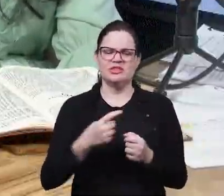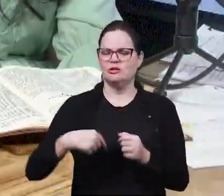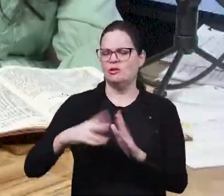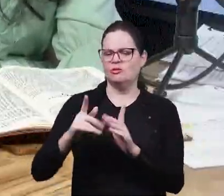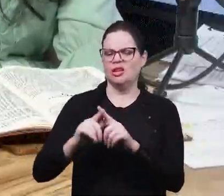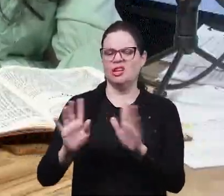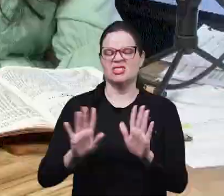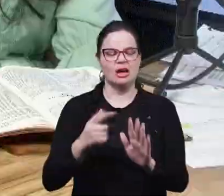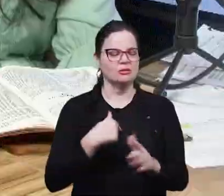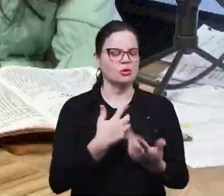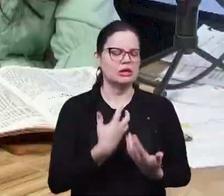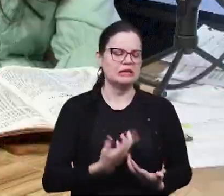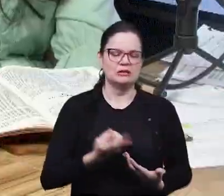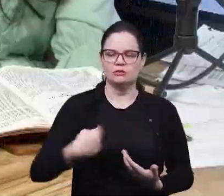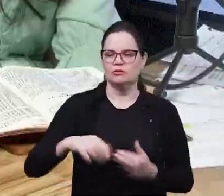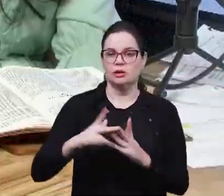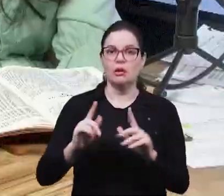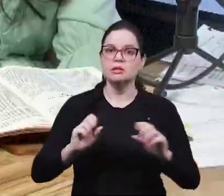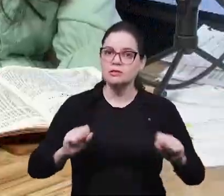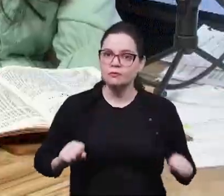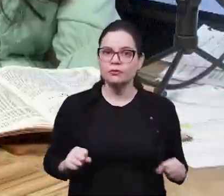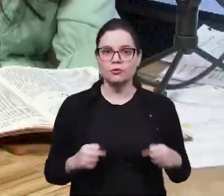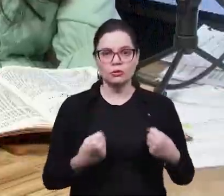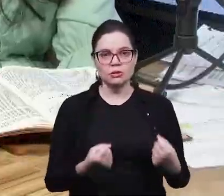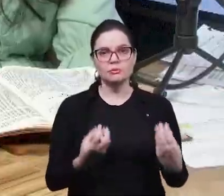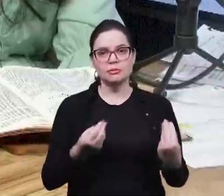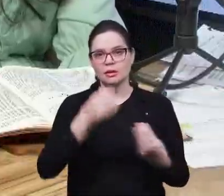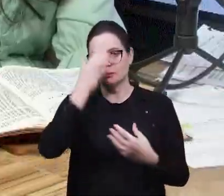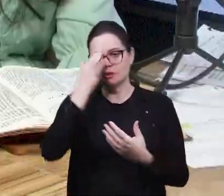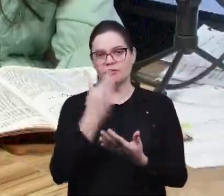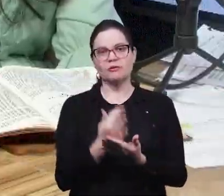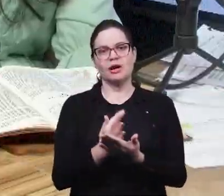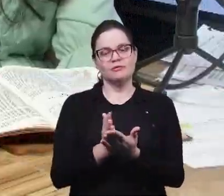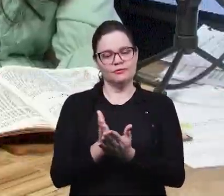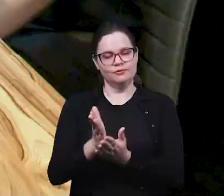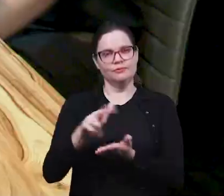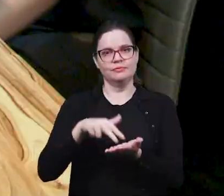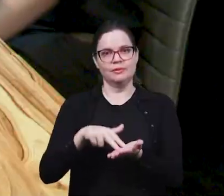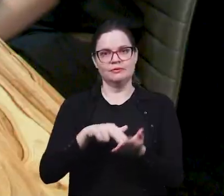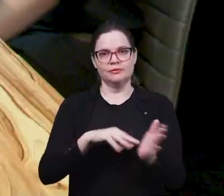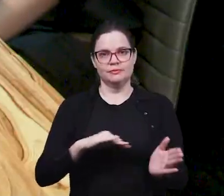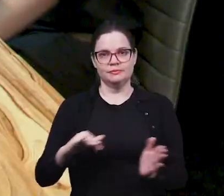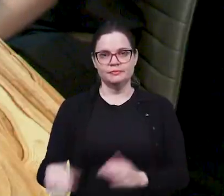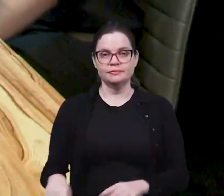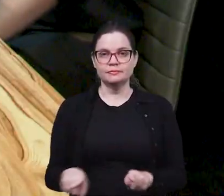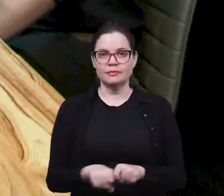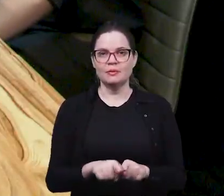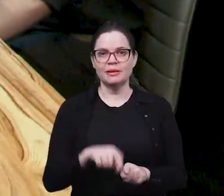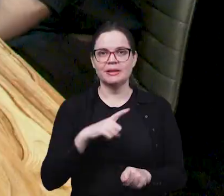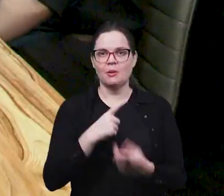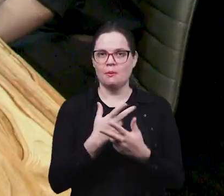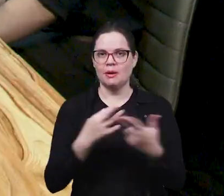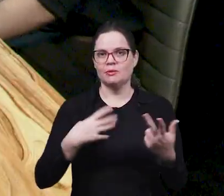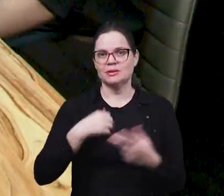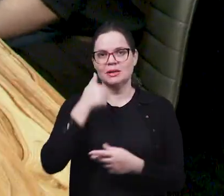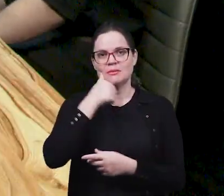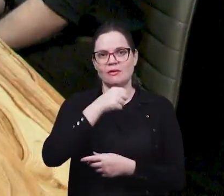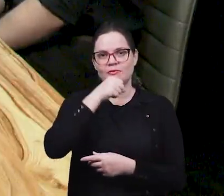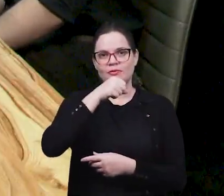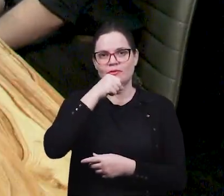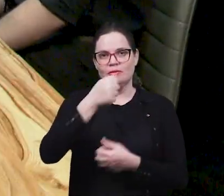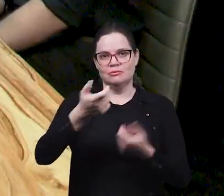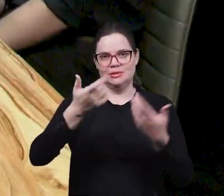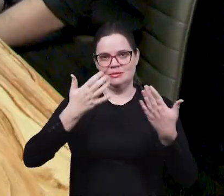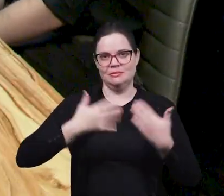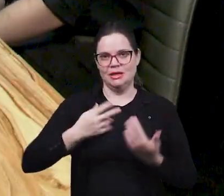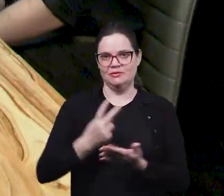Não, eu vou à igreja. É se esforçar para se manter firme na fé. Com certeza. Existe uma coisa que a minha avó costumava me dizer sobre essa questão de ir na